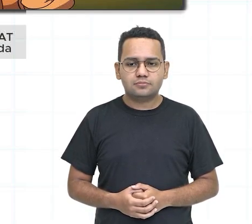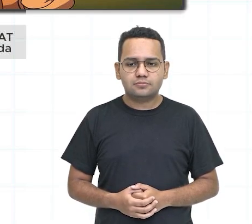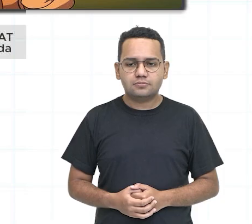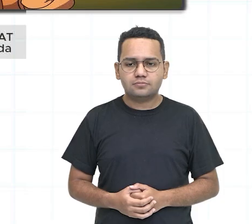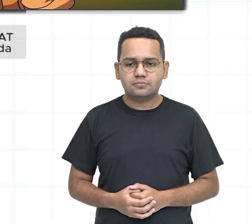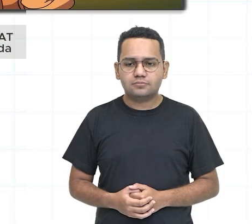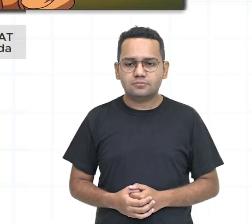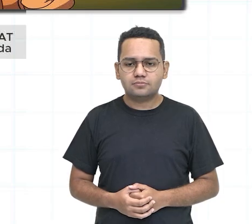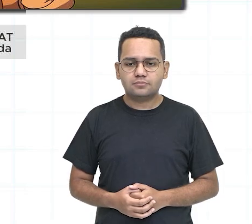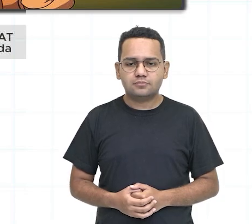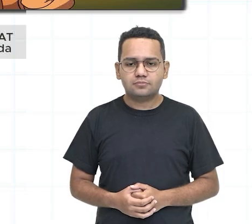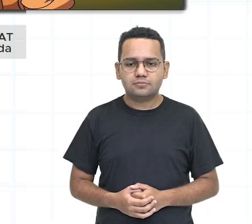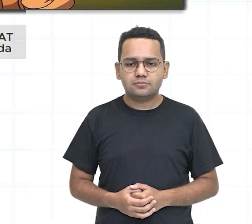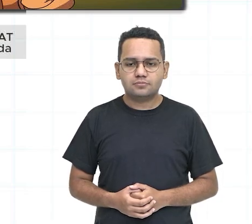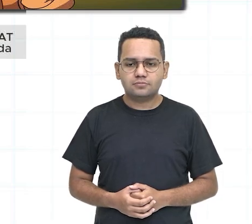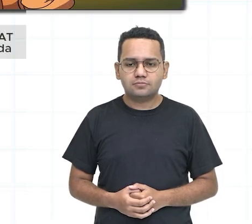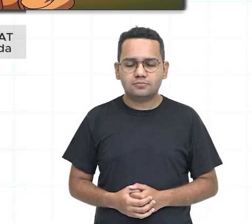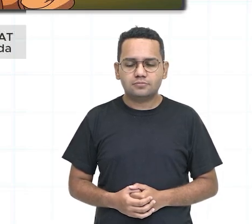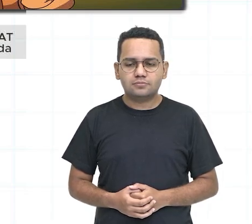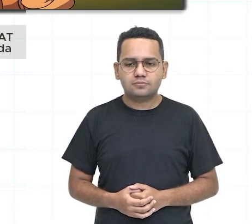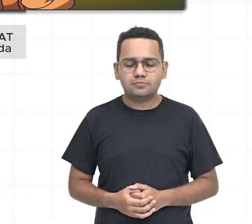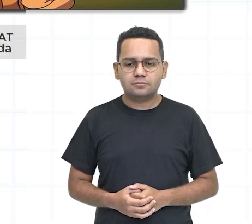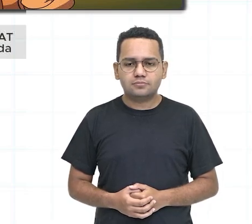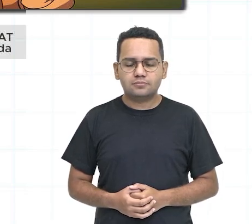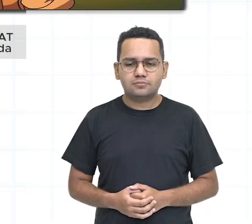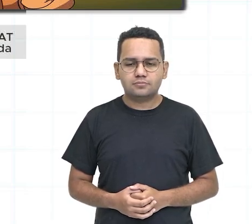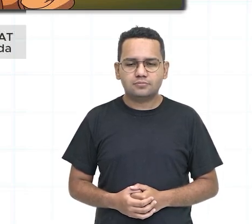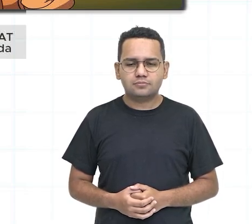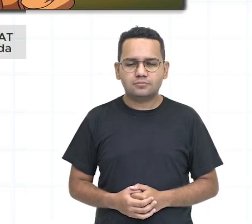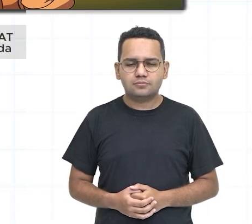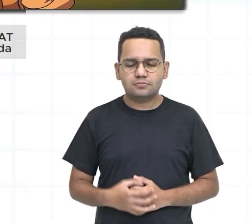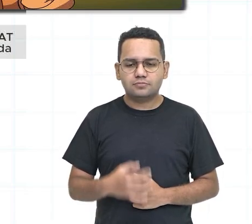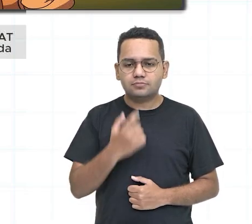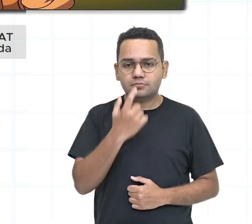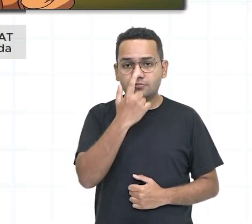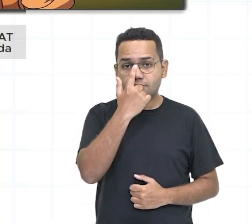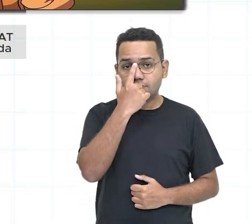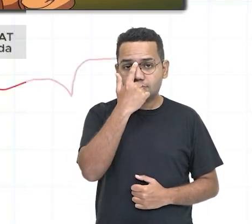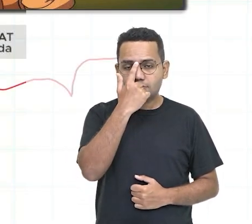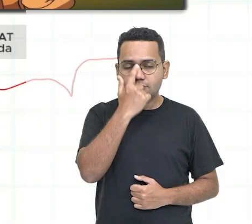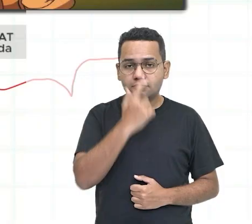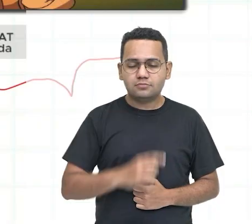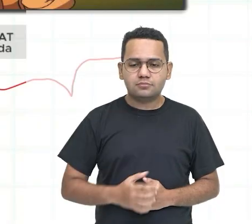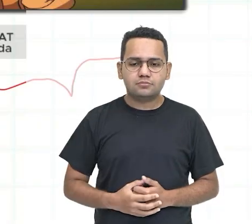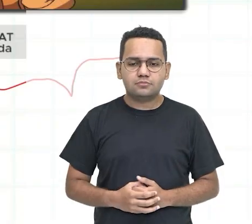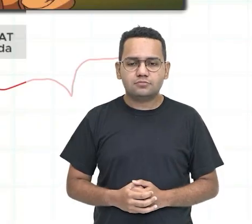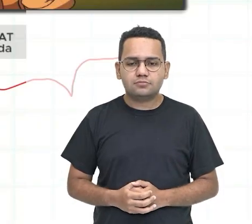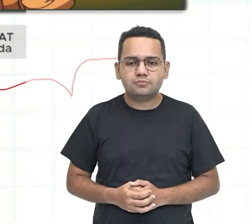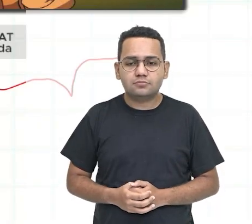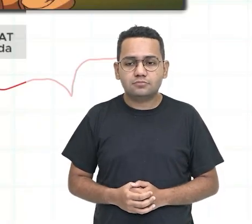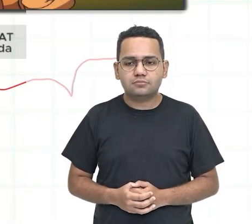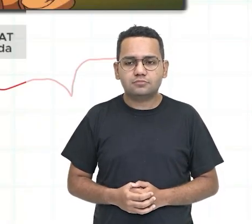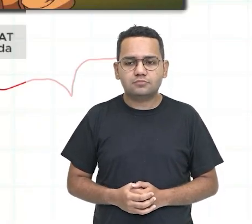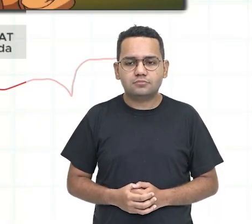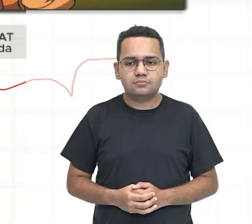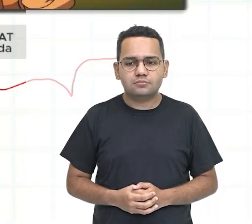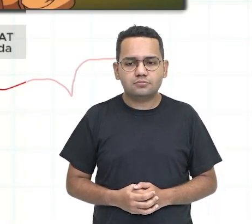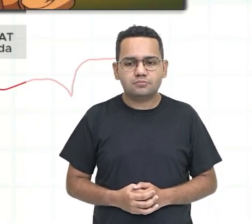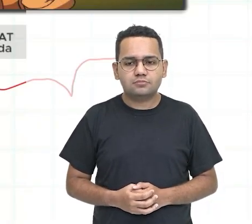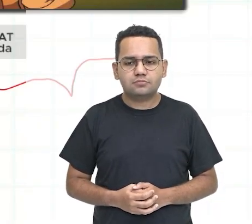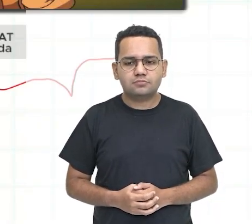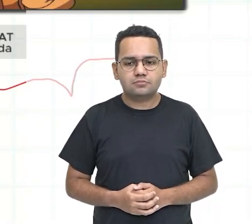was established primarily as a tool for administrative control,